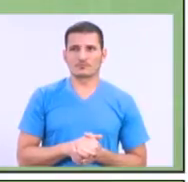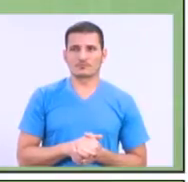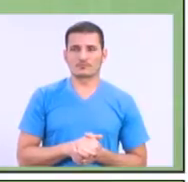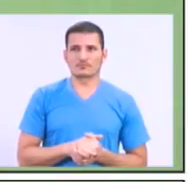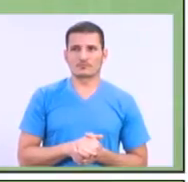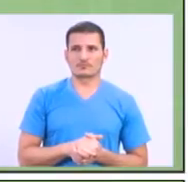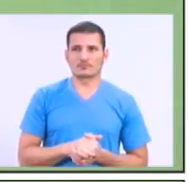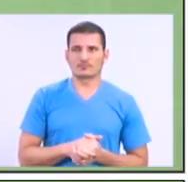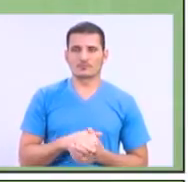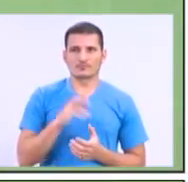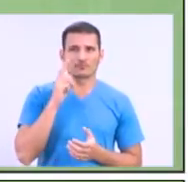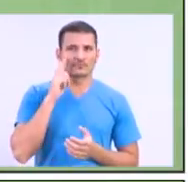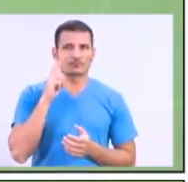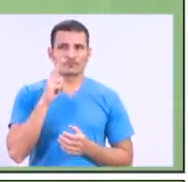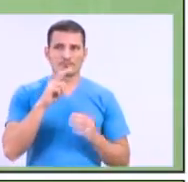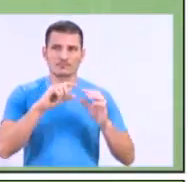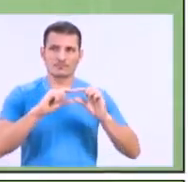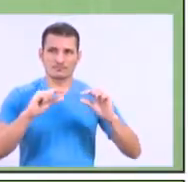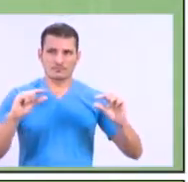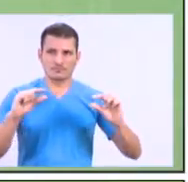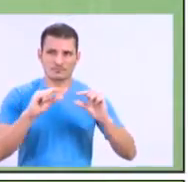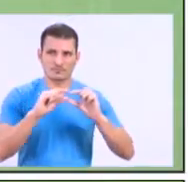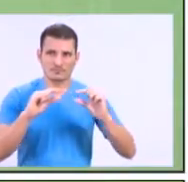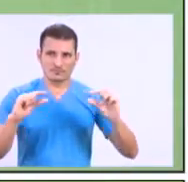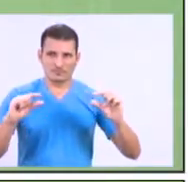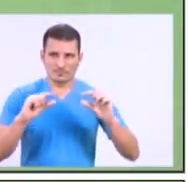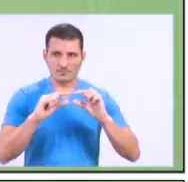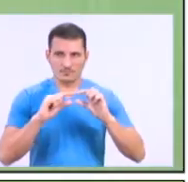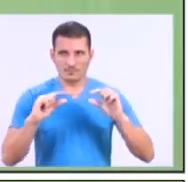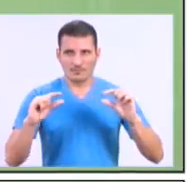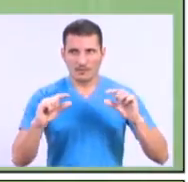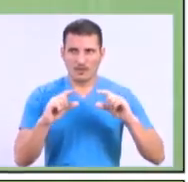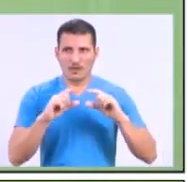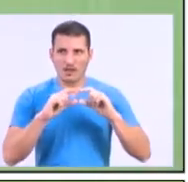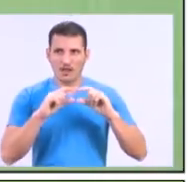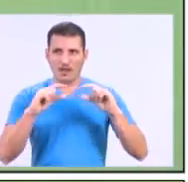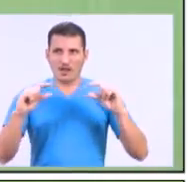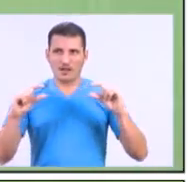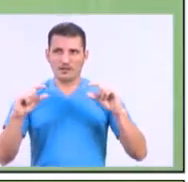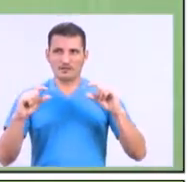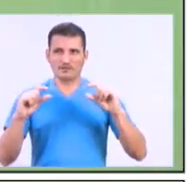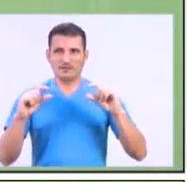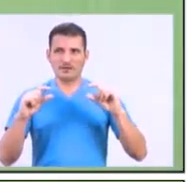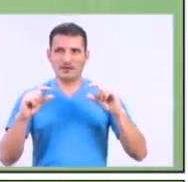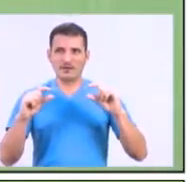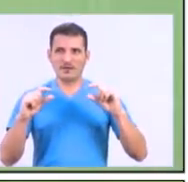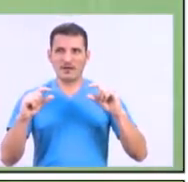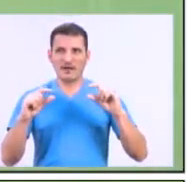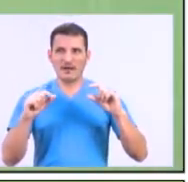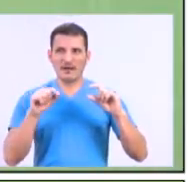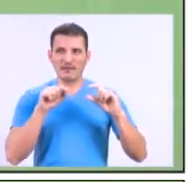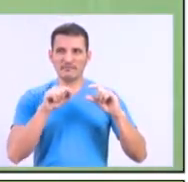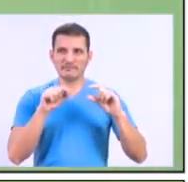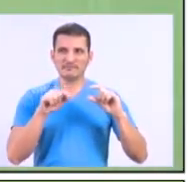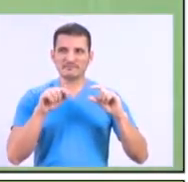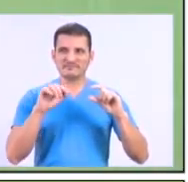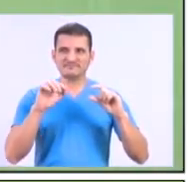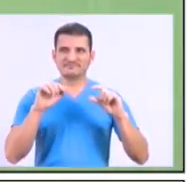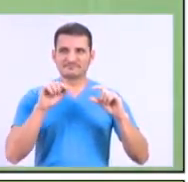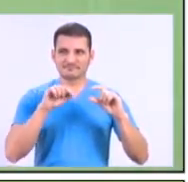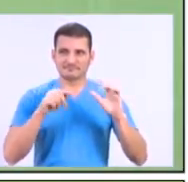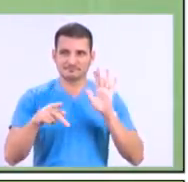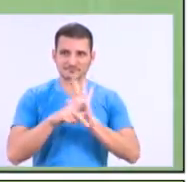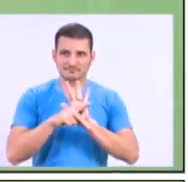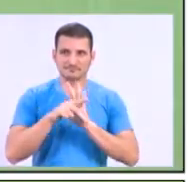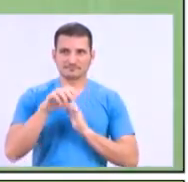EasyPHP. Observem que na barra de tarefas aqui do Windows, né, nós temos um Ezinho ali. Que esse Ezinho é o ícone do